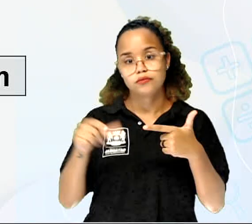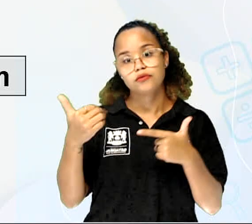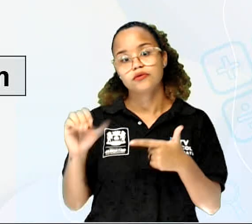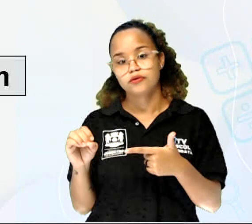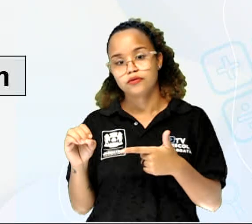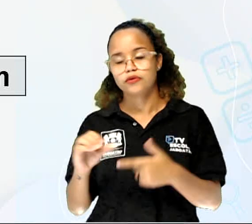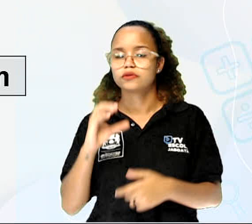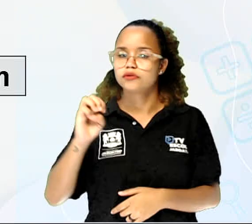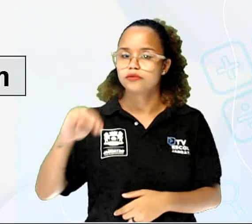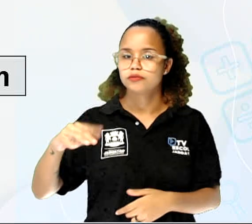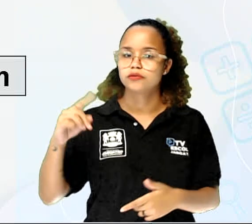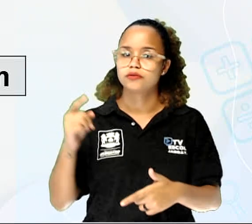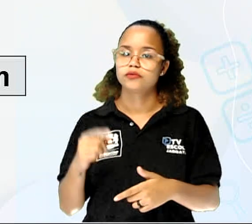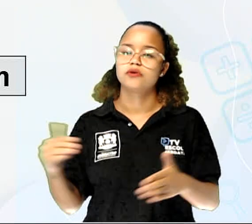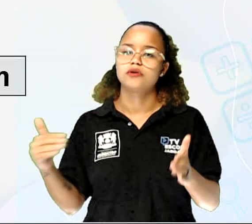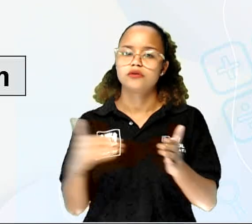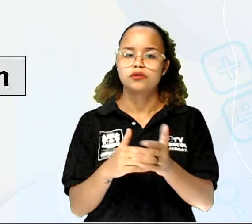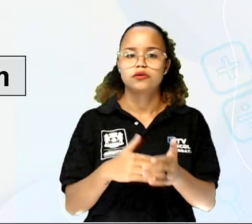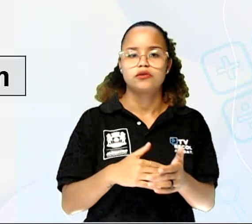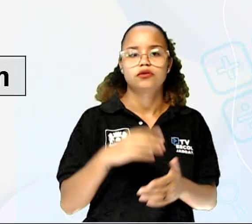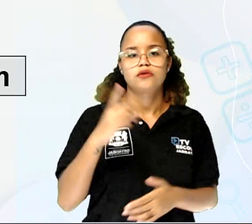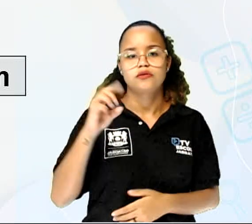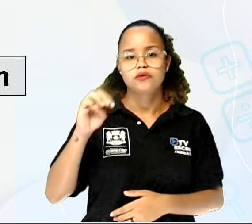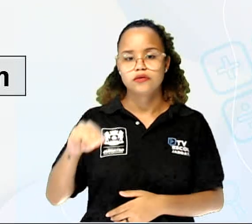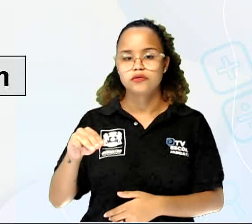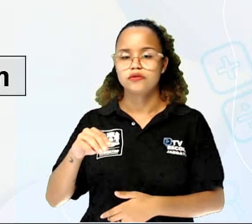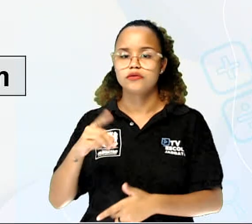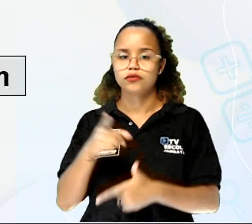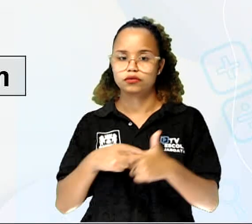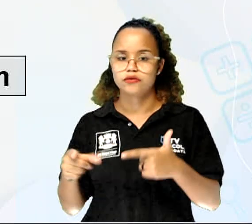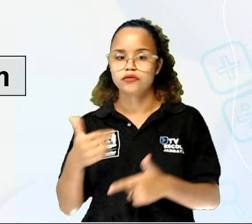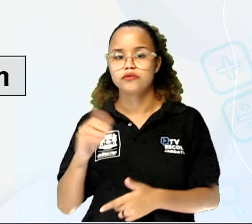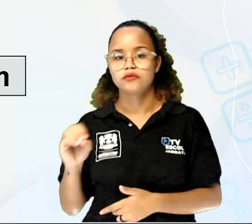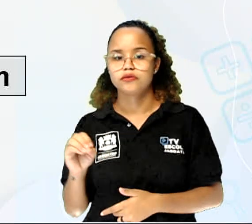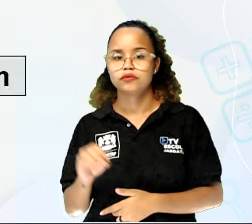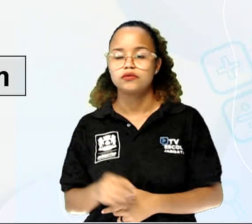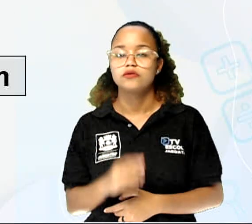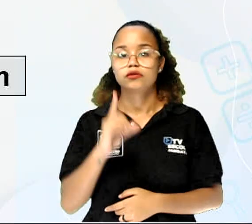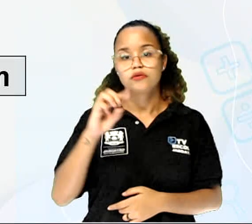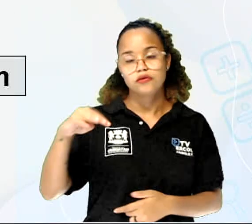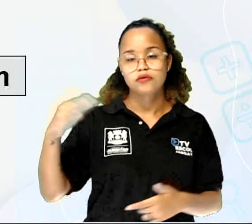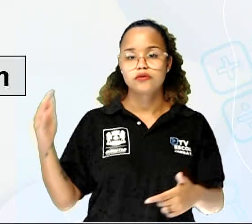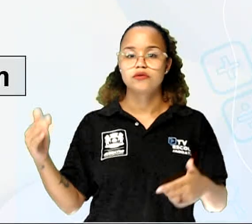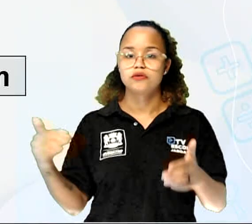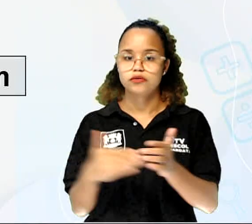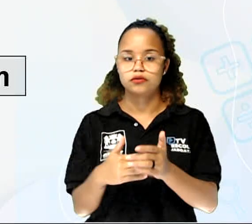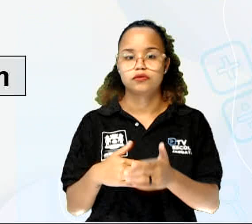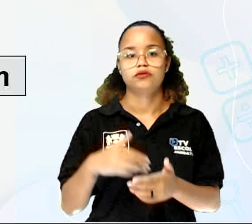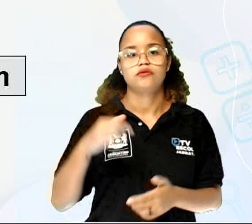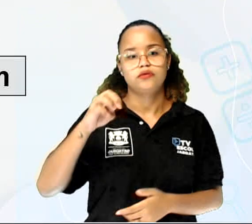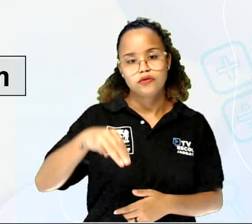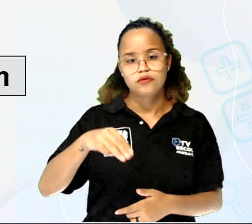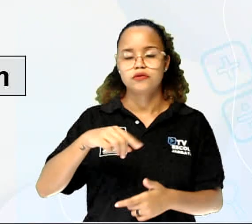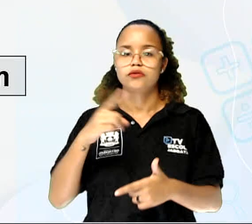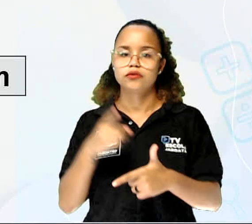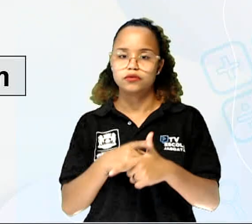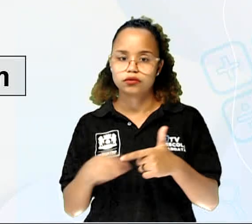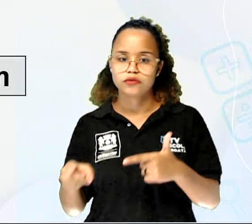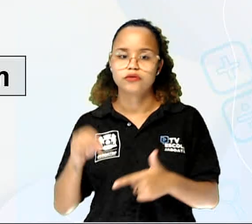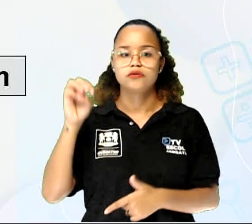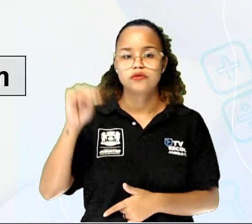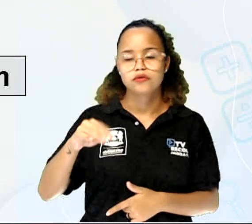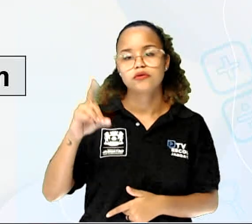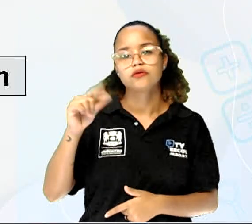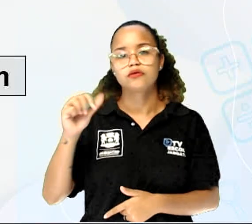de centímetro para decímetro, de decímetro para metro, de metro para decâmetro, de decâmetro para